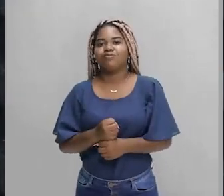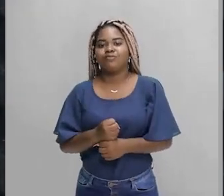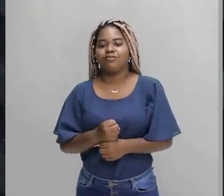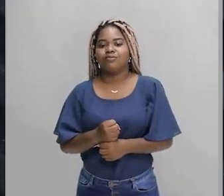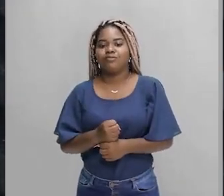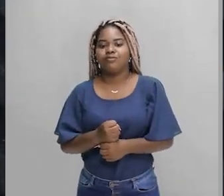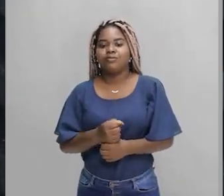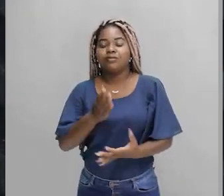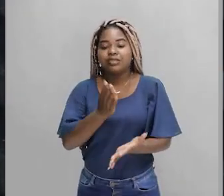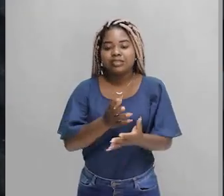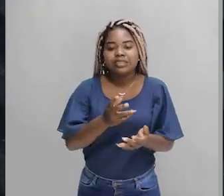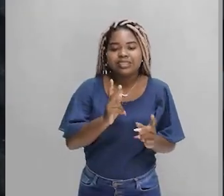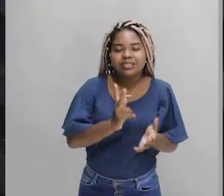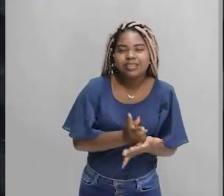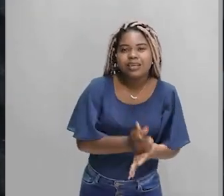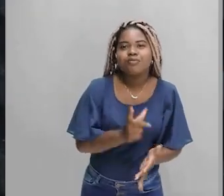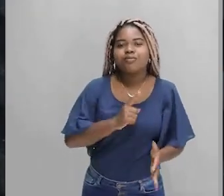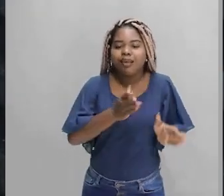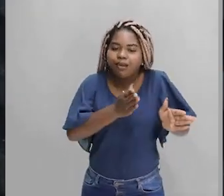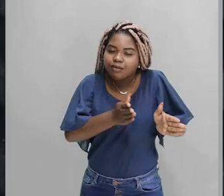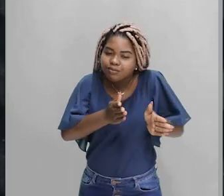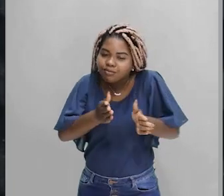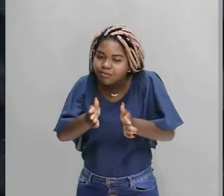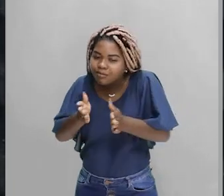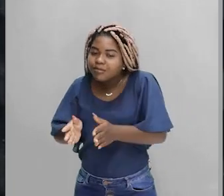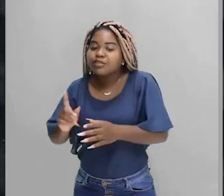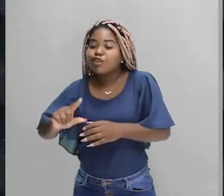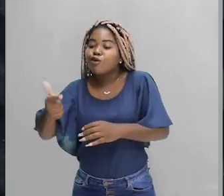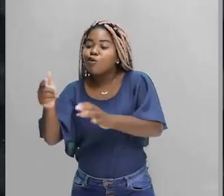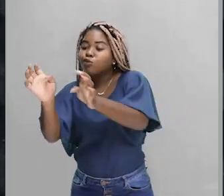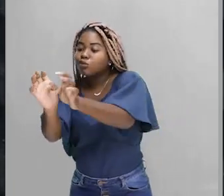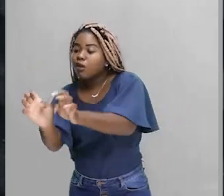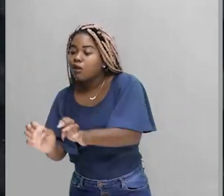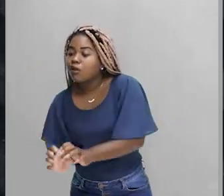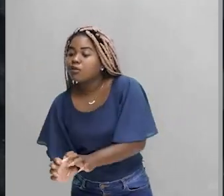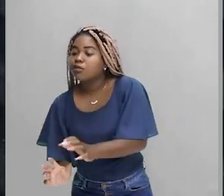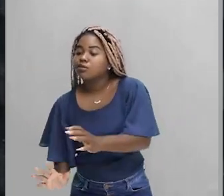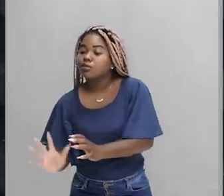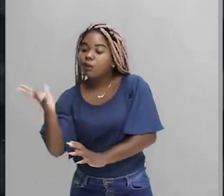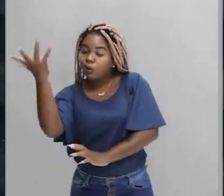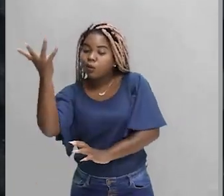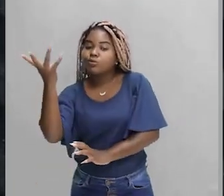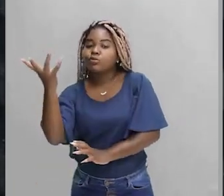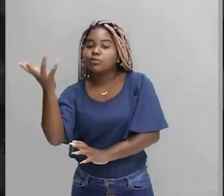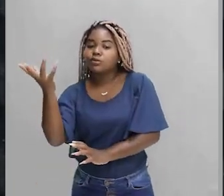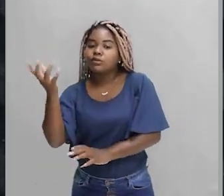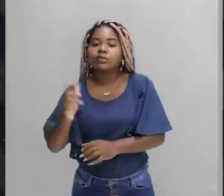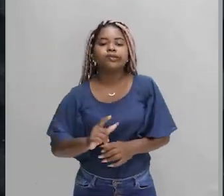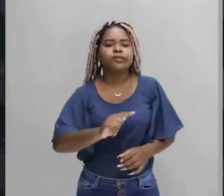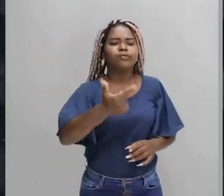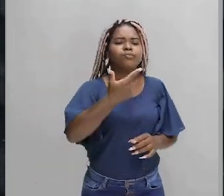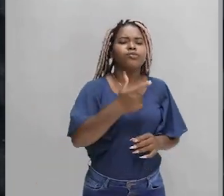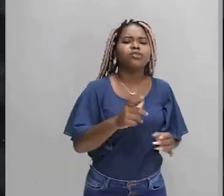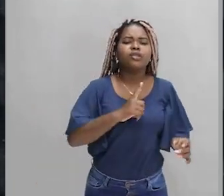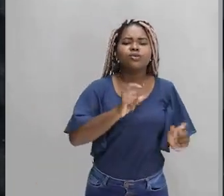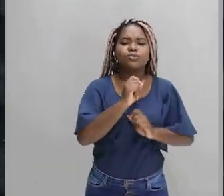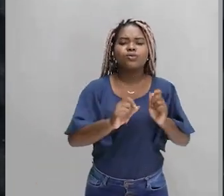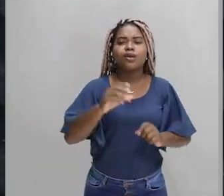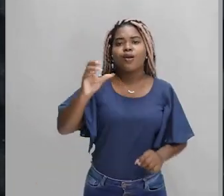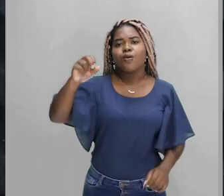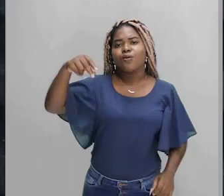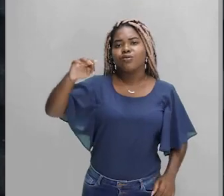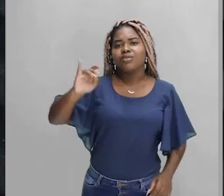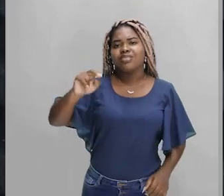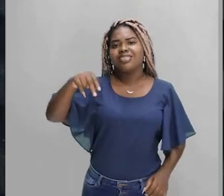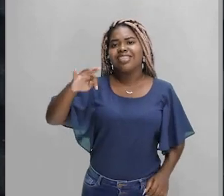o processo aí de erosão, então outras estruturas surgem. Depois os continentes, ó, o supercontinente Pangeia se fragmenta e